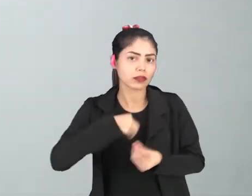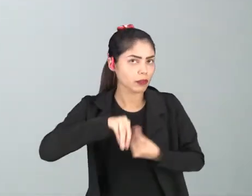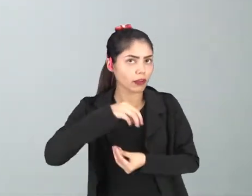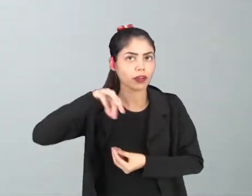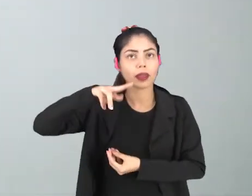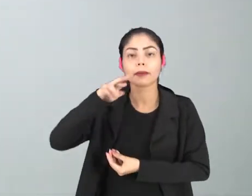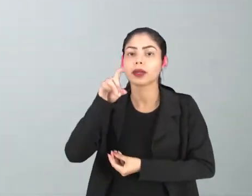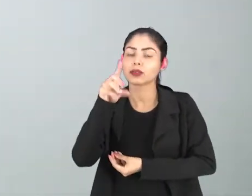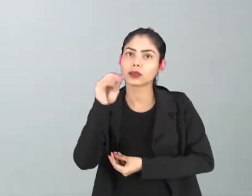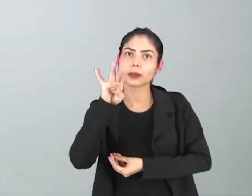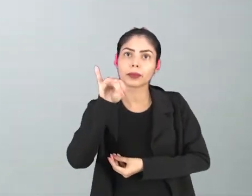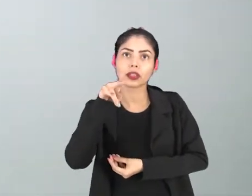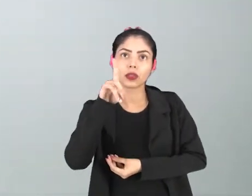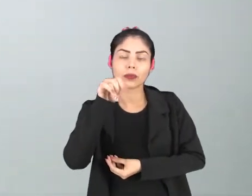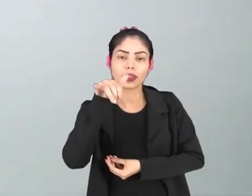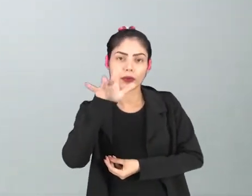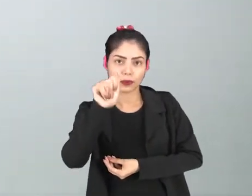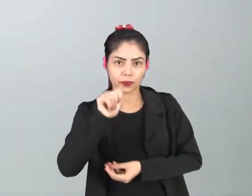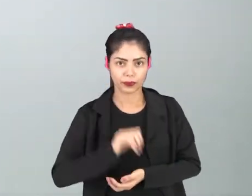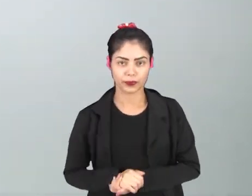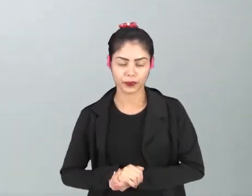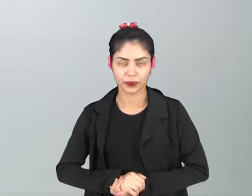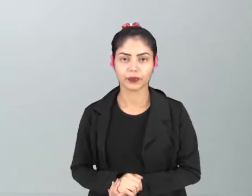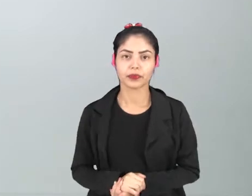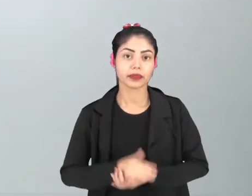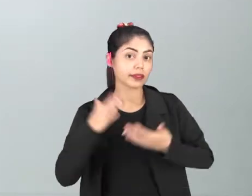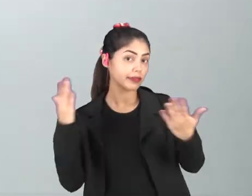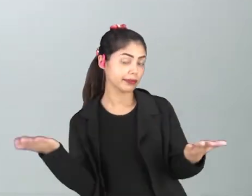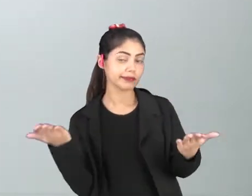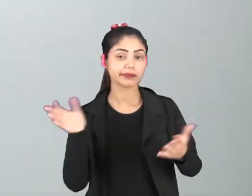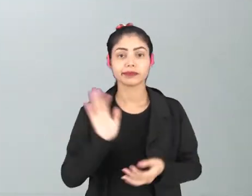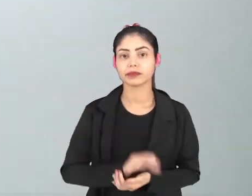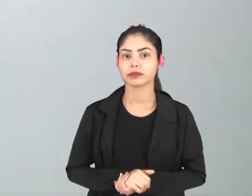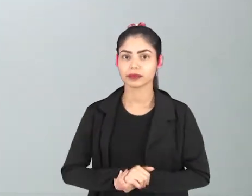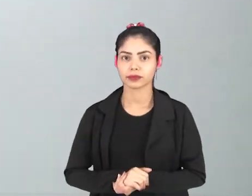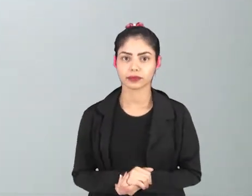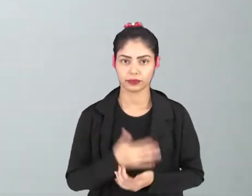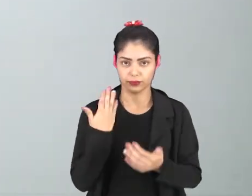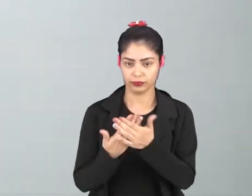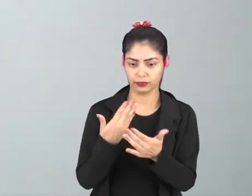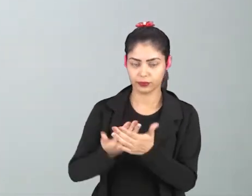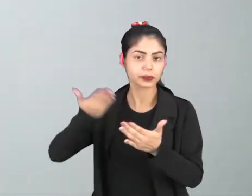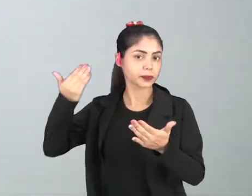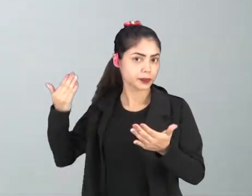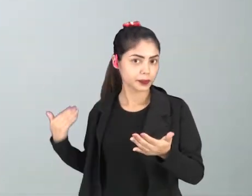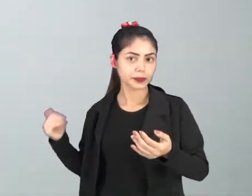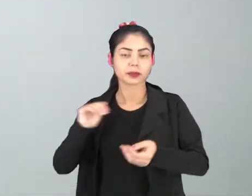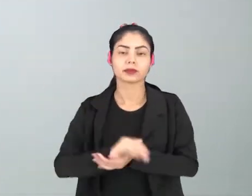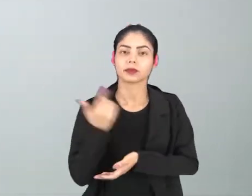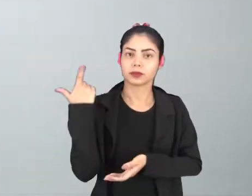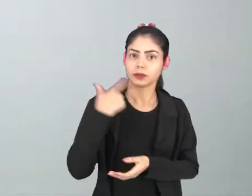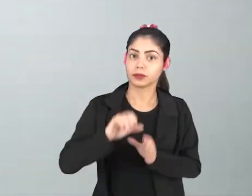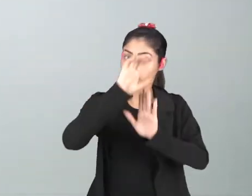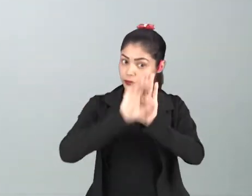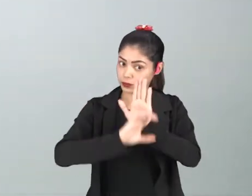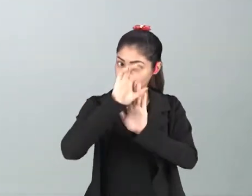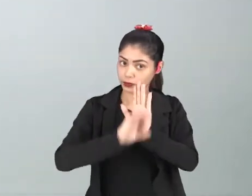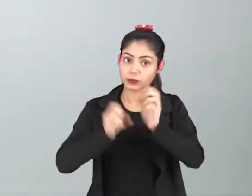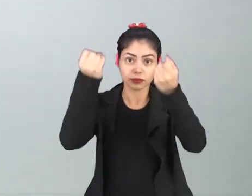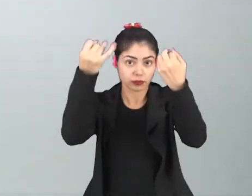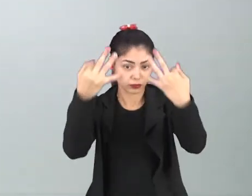que envolve o método binomial. Então, na aula anterior, nós conceituamos